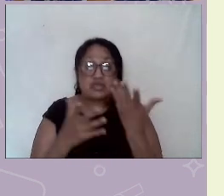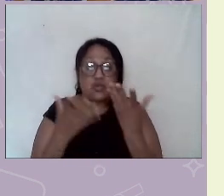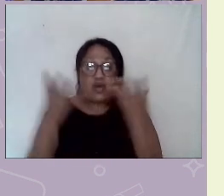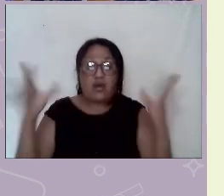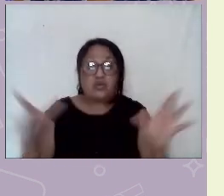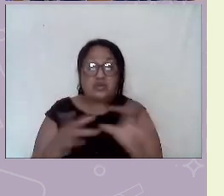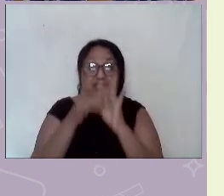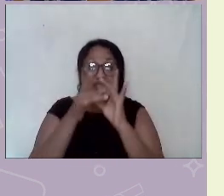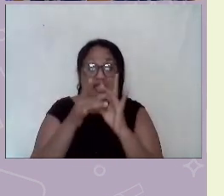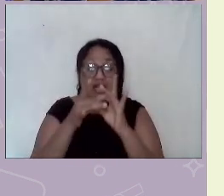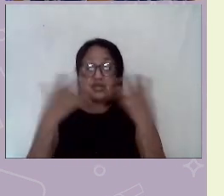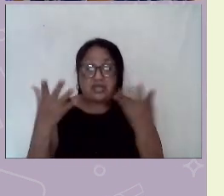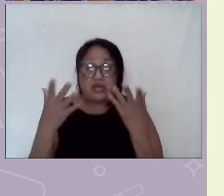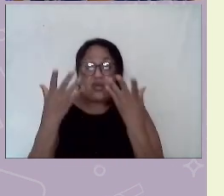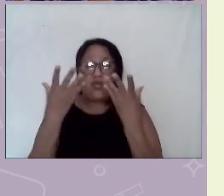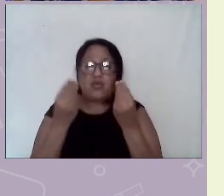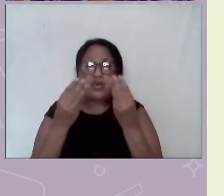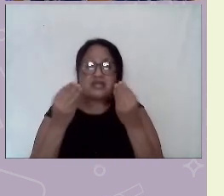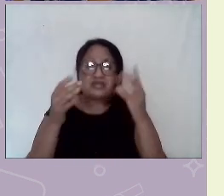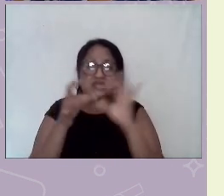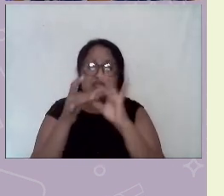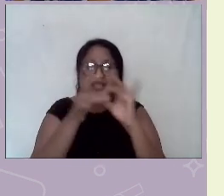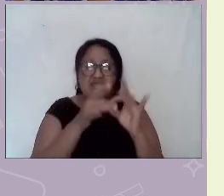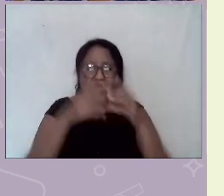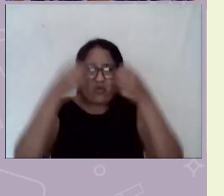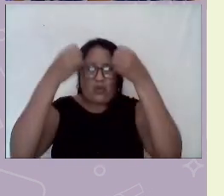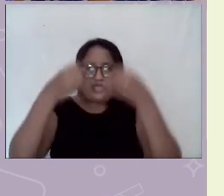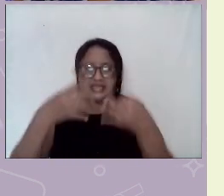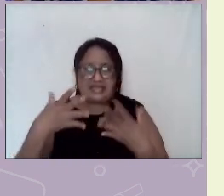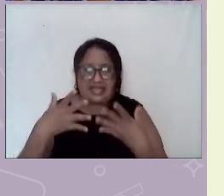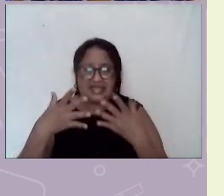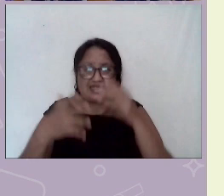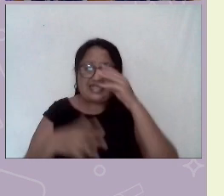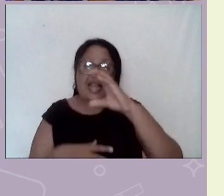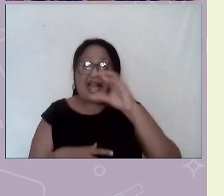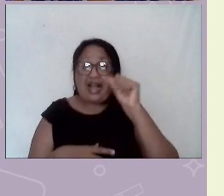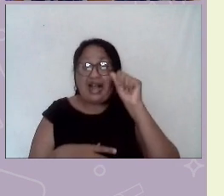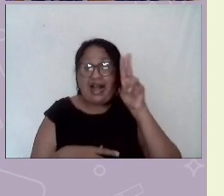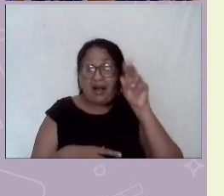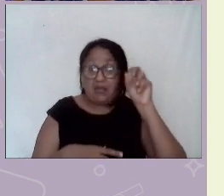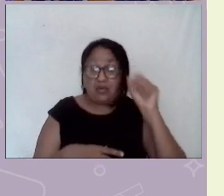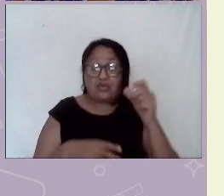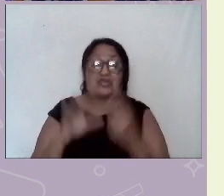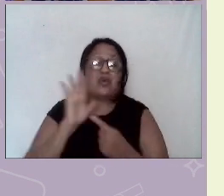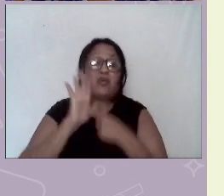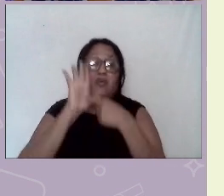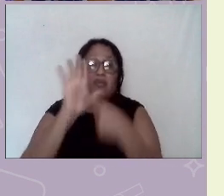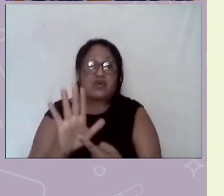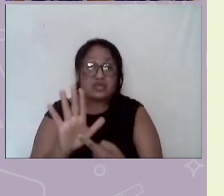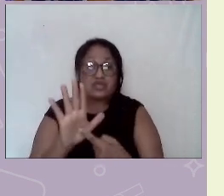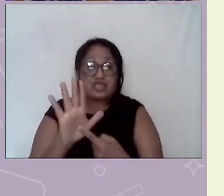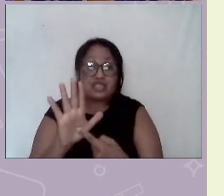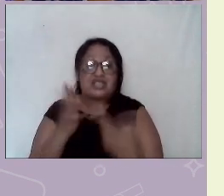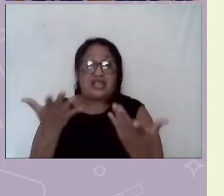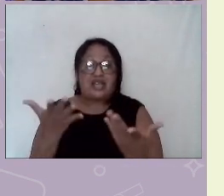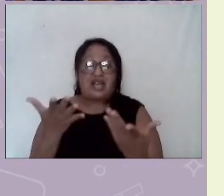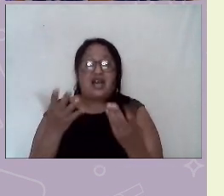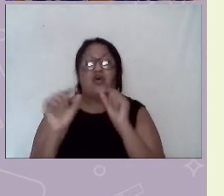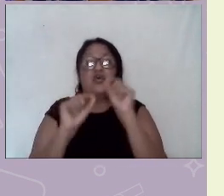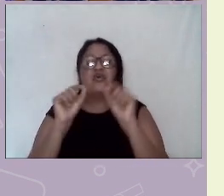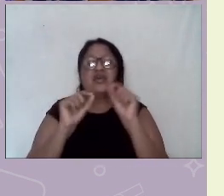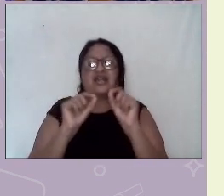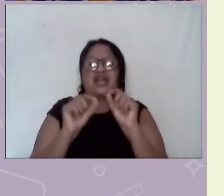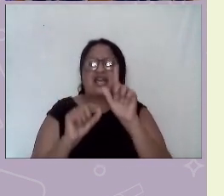carbono em que cada um desses átomos apresenta geometria trigonal plana então para essa questão